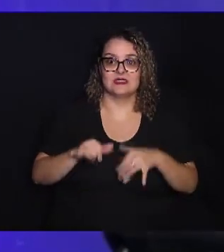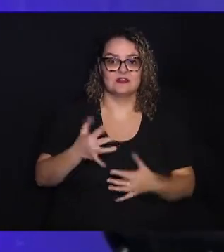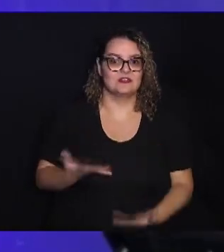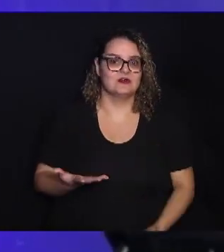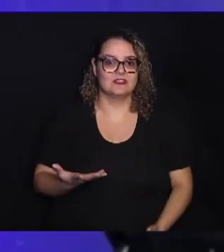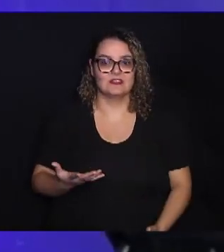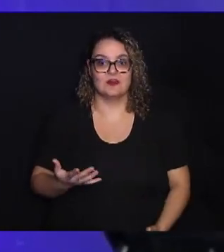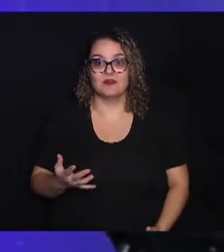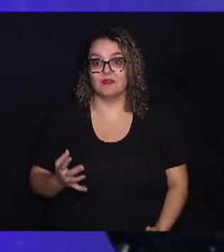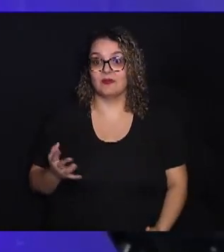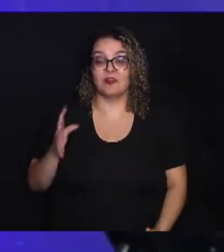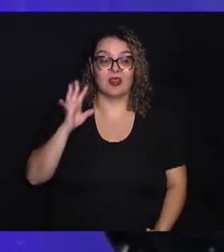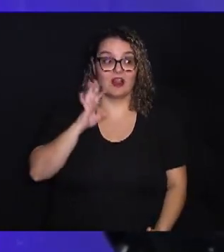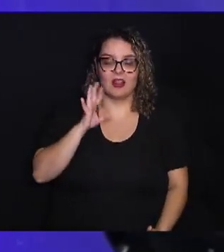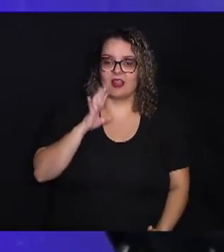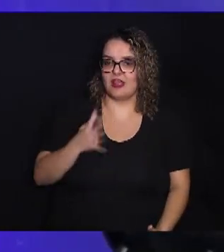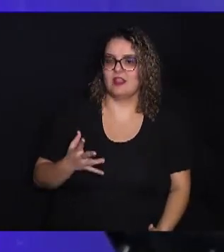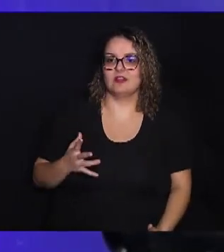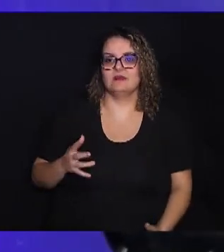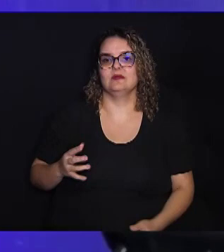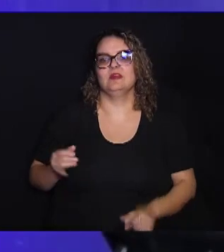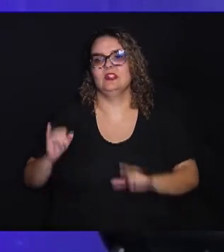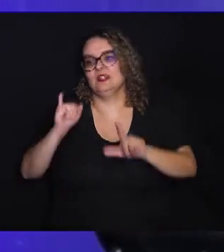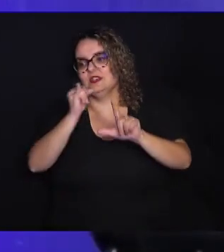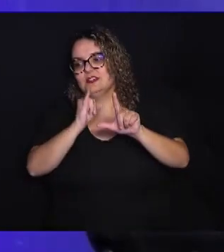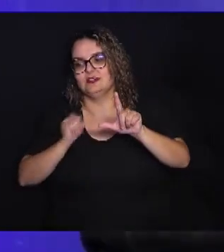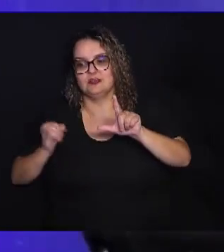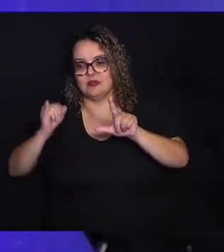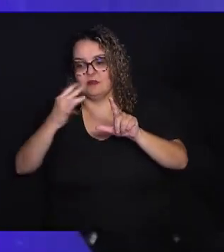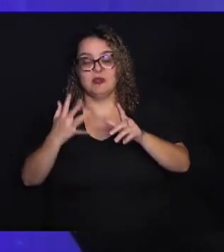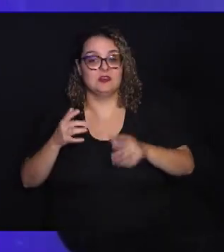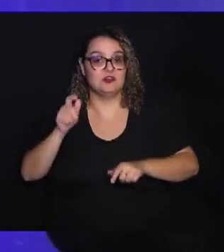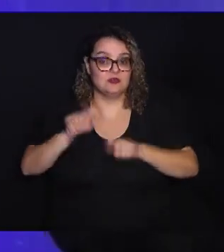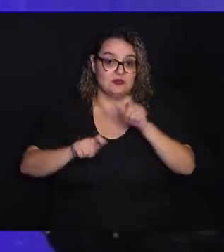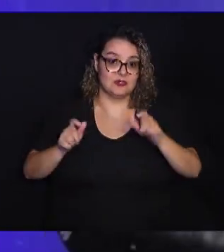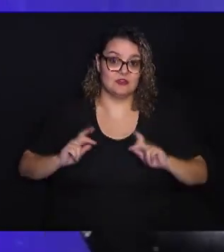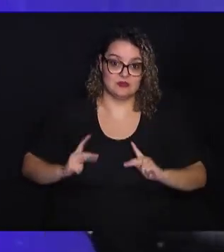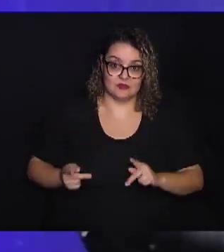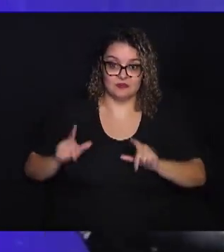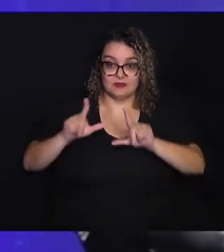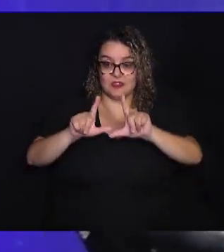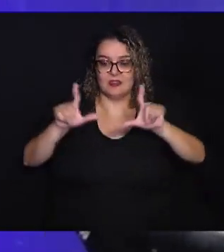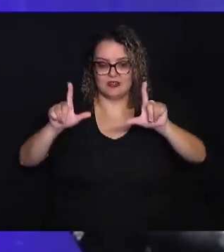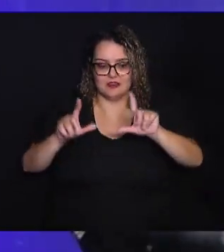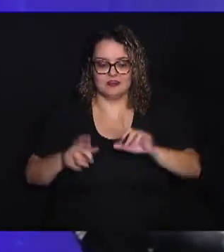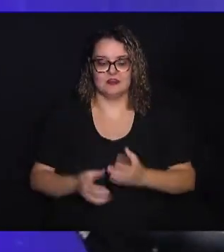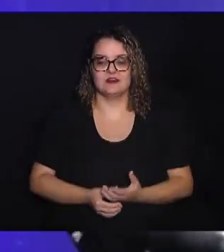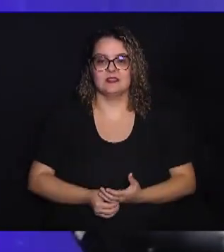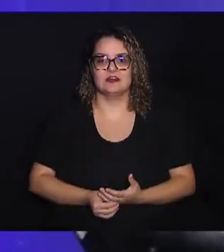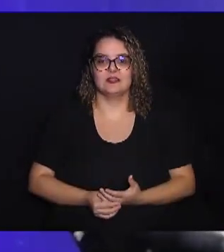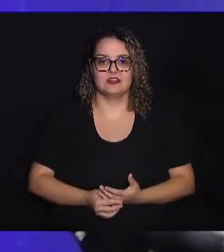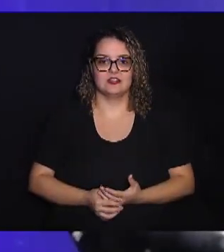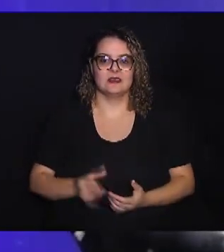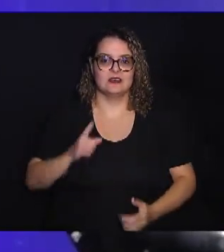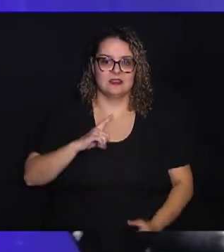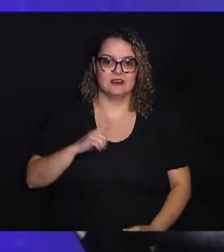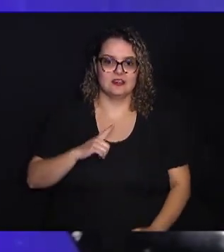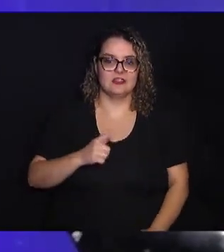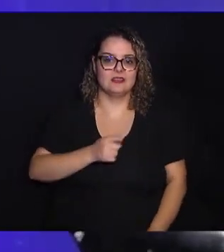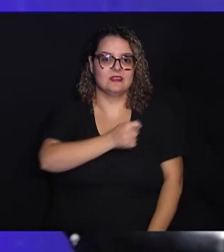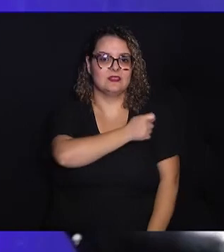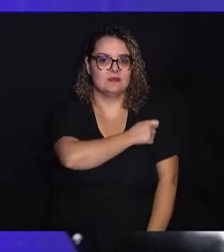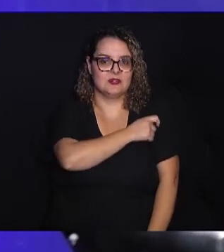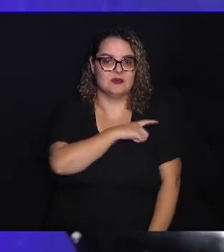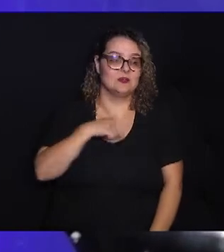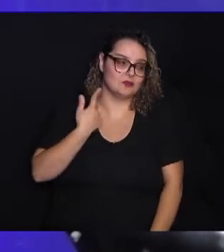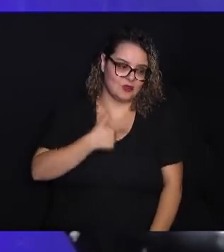muito interessante. Figuras humanas que estavam lá no quadro. E quando tem uma usuária nossa, que ela é mais idosa, a Cleudes,